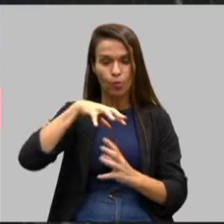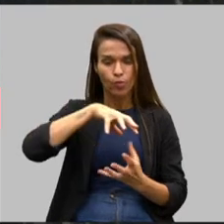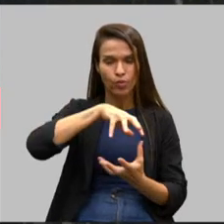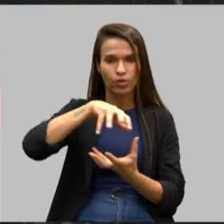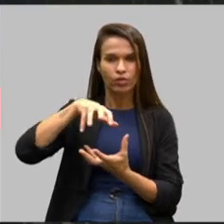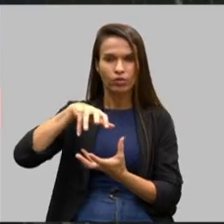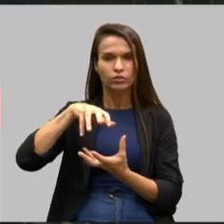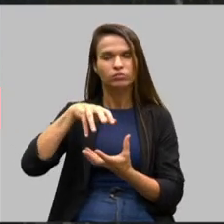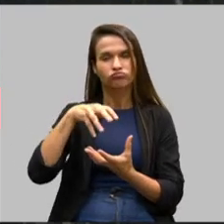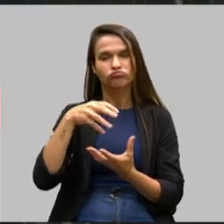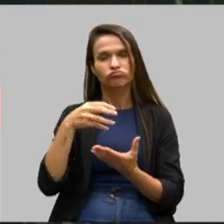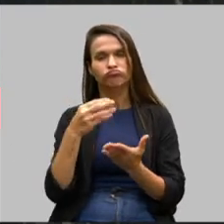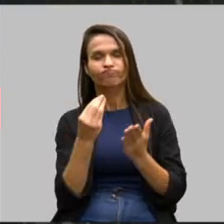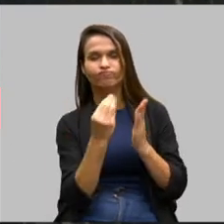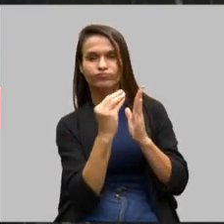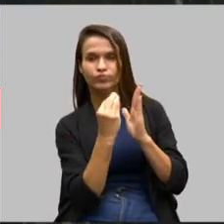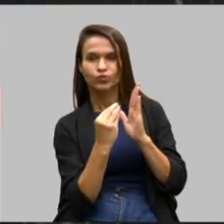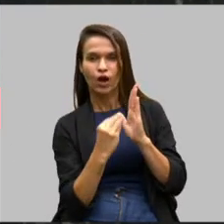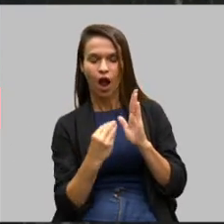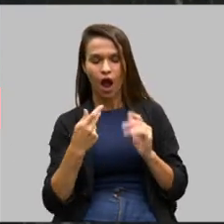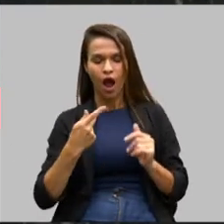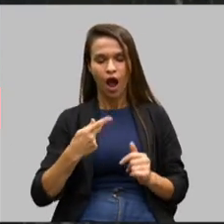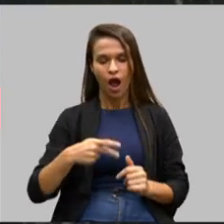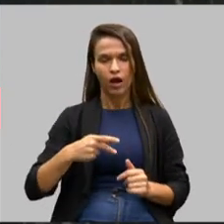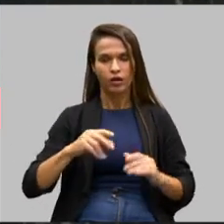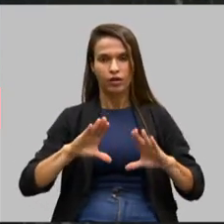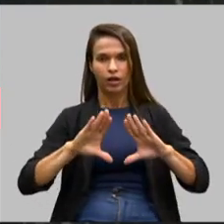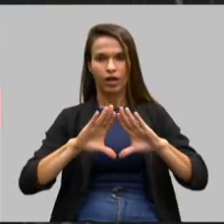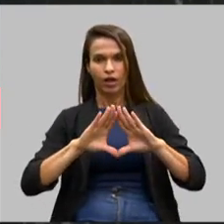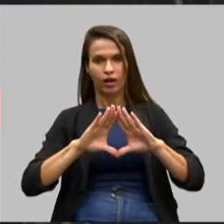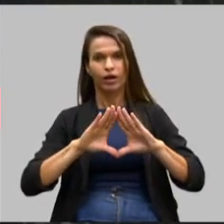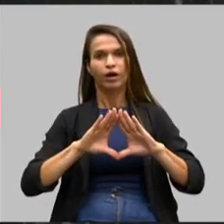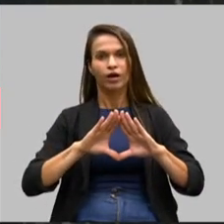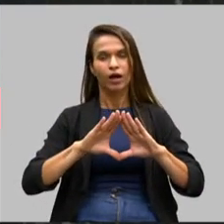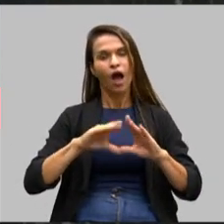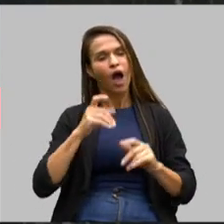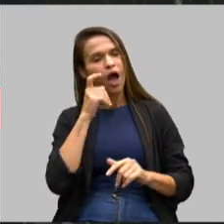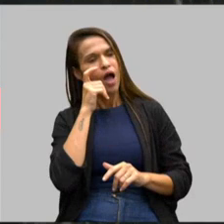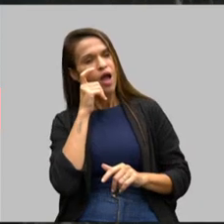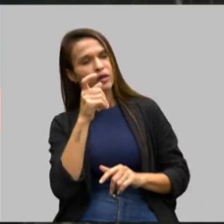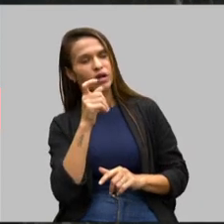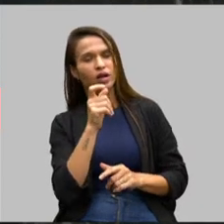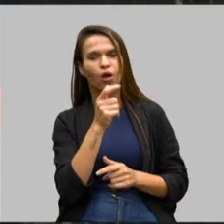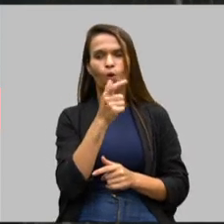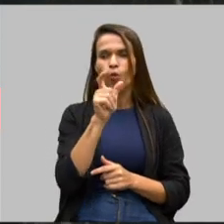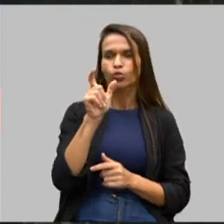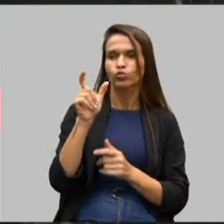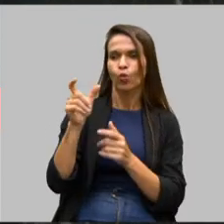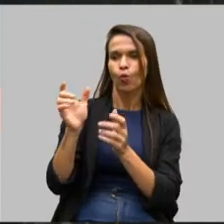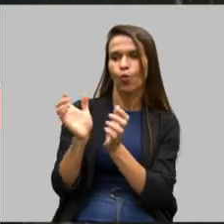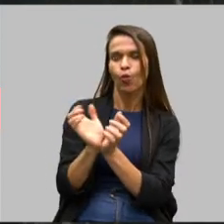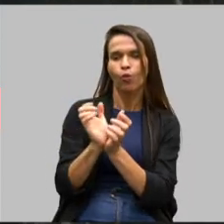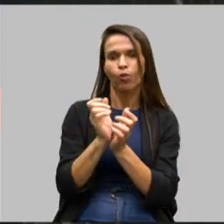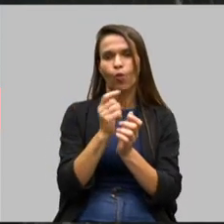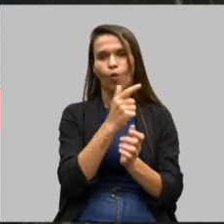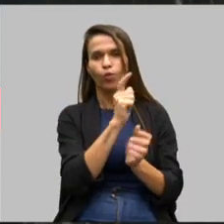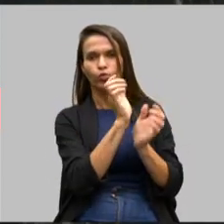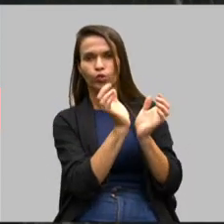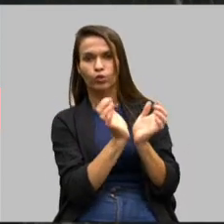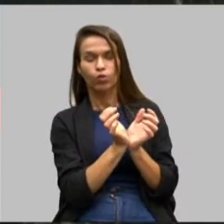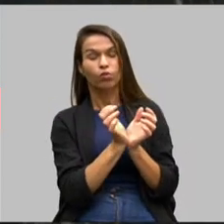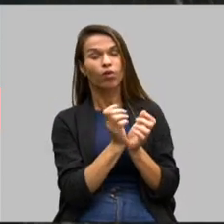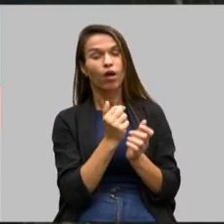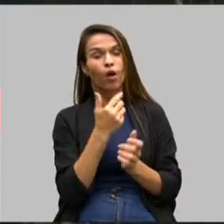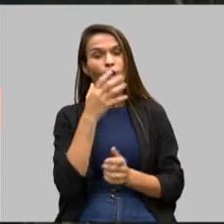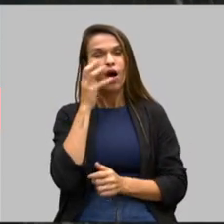algumas coisas aqui na casa e a casa para. É interesse daquele ou daquele grupo. Eu acho que